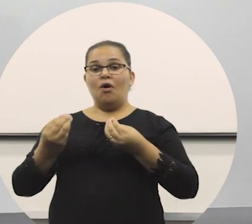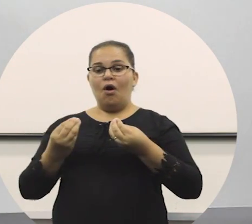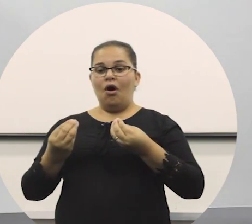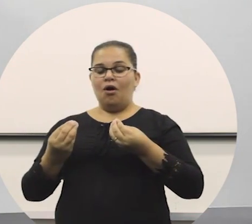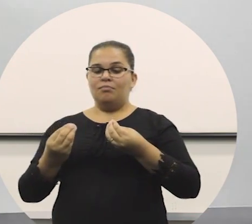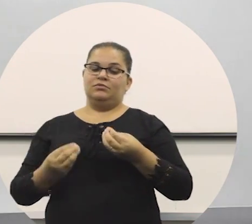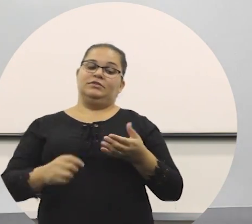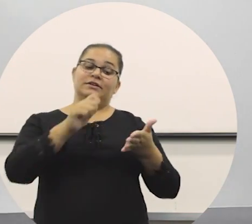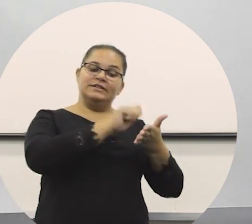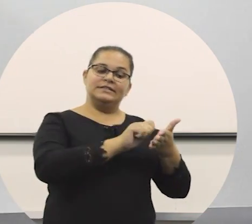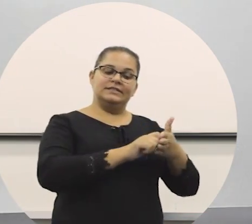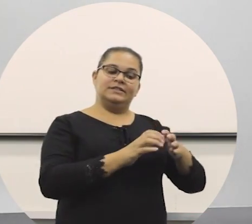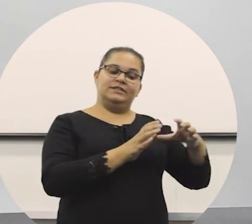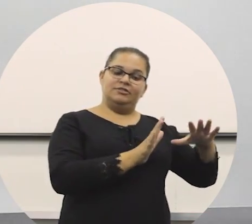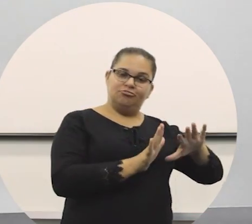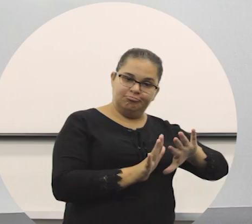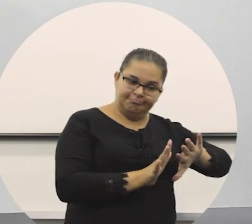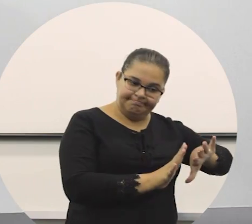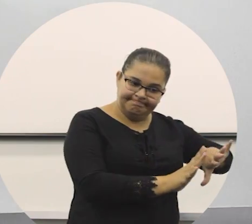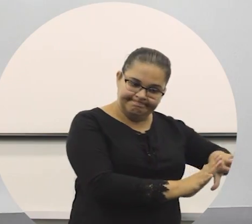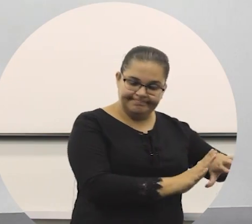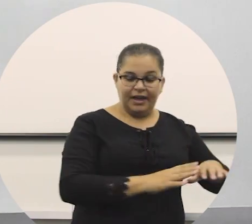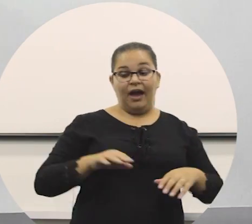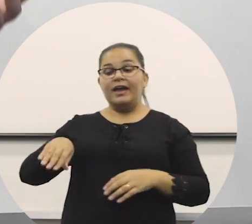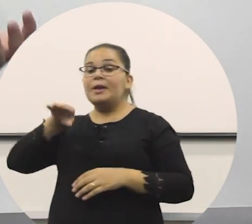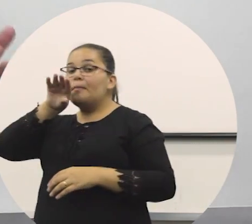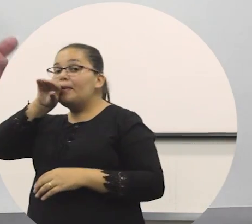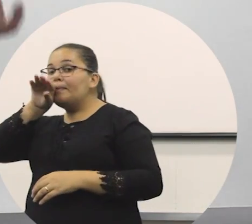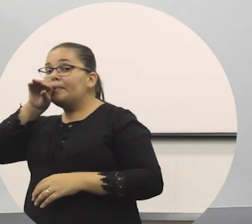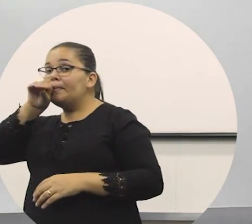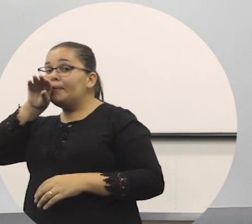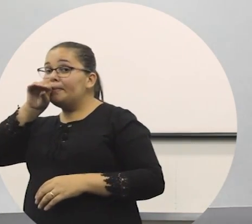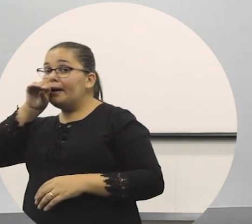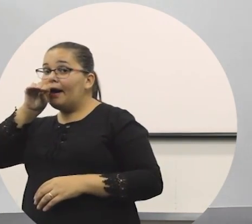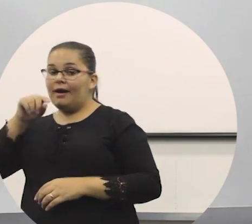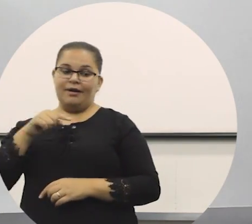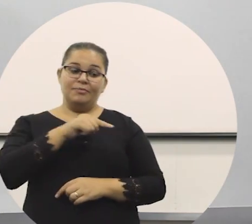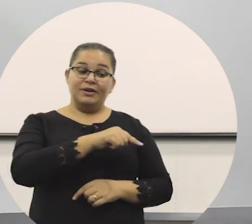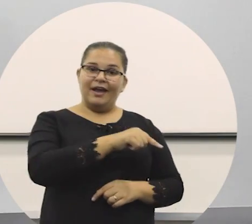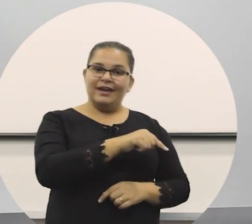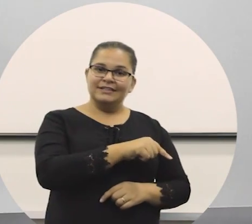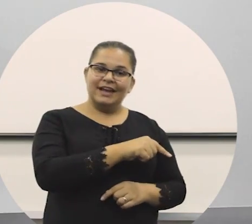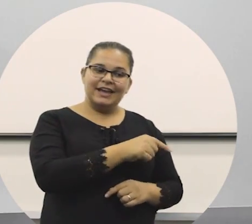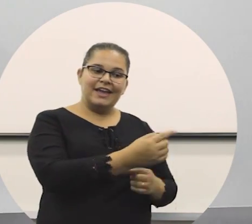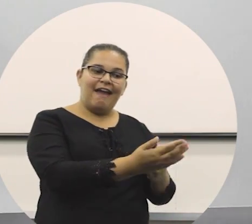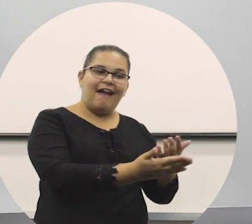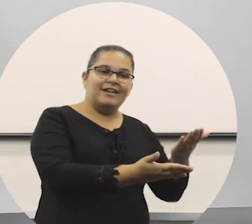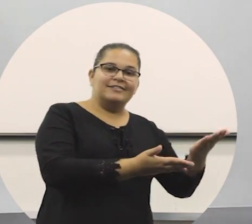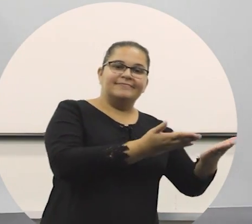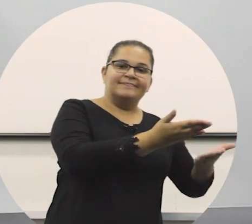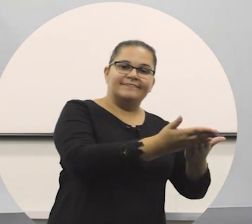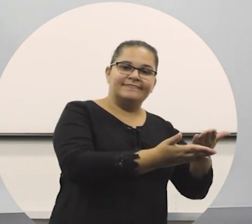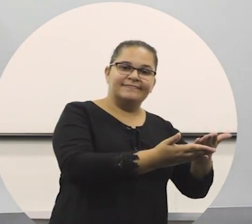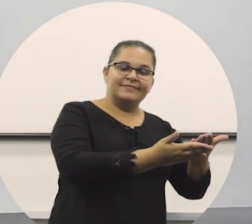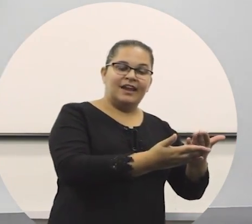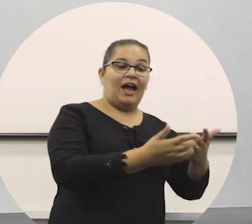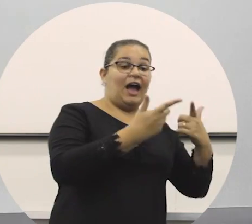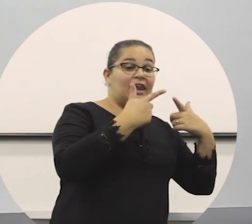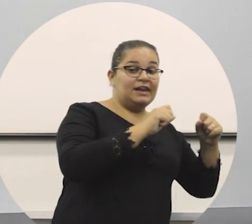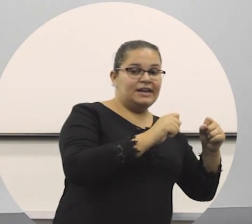escrito. Porque o registro escrito, ele é algo que serve à língua e não vice-versa, tá